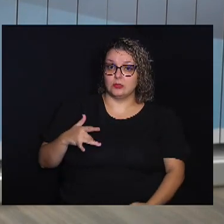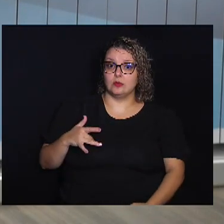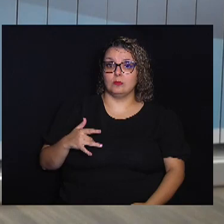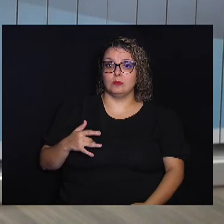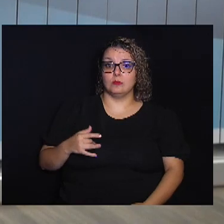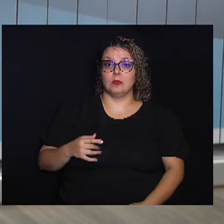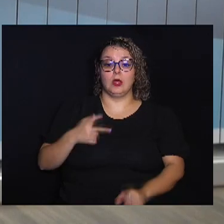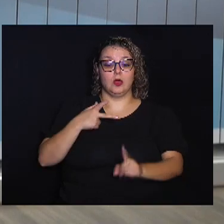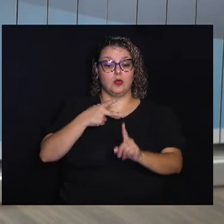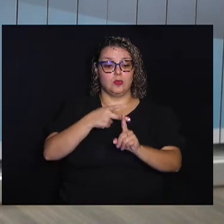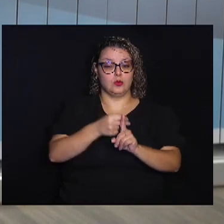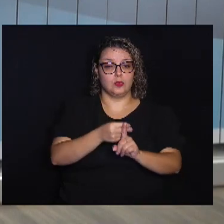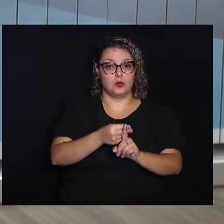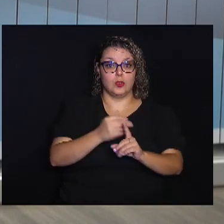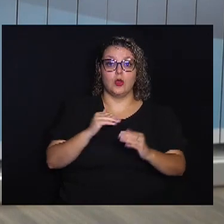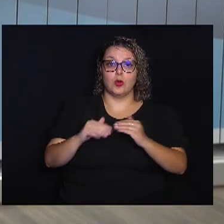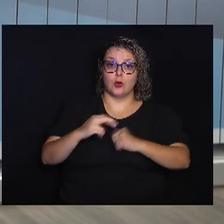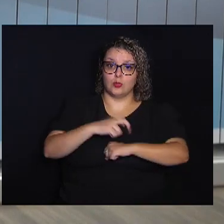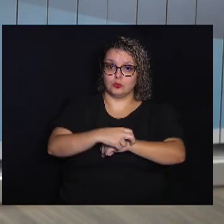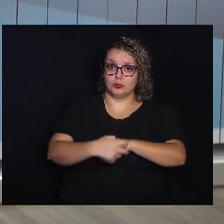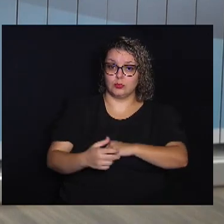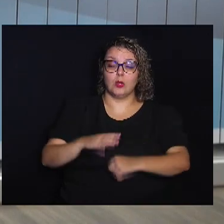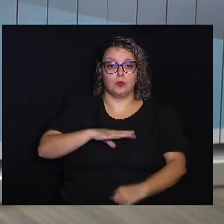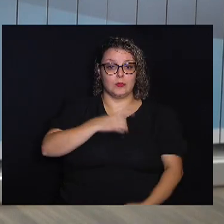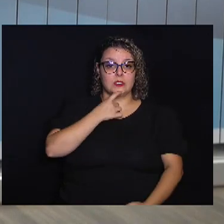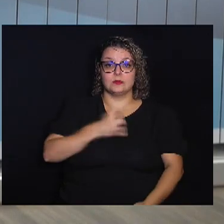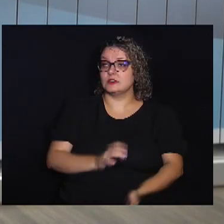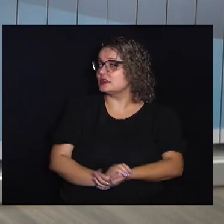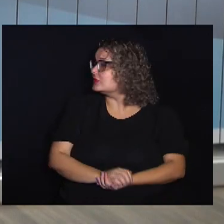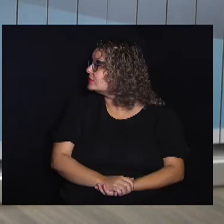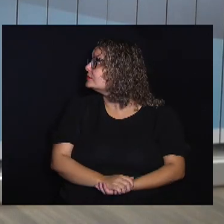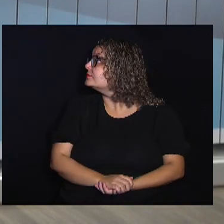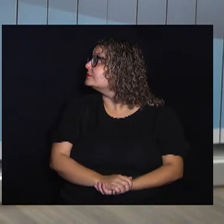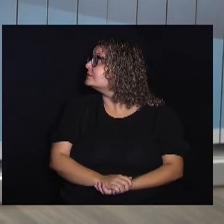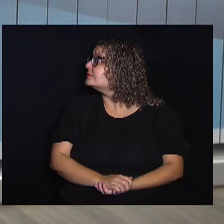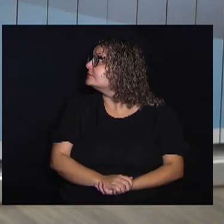de vacinas contra a dengue ao município de Campinas.